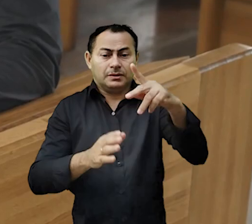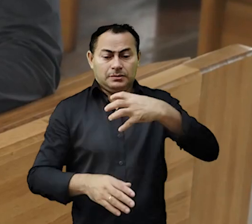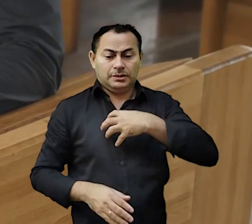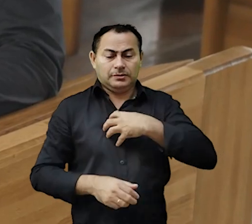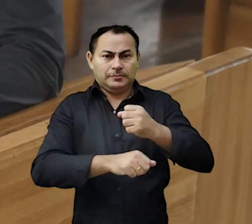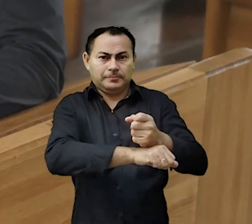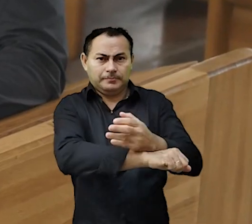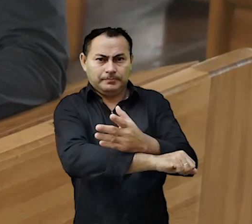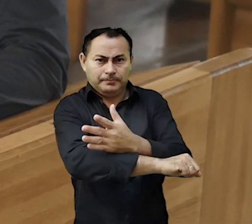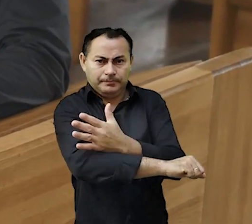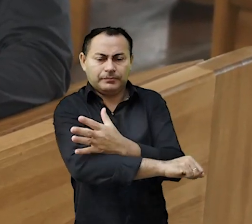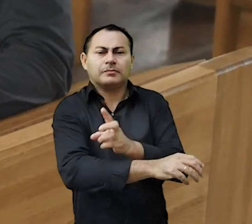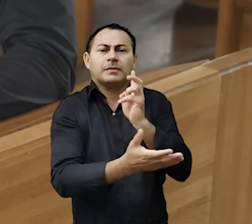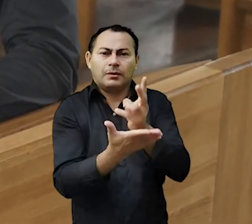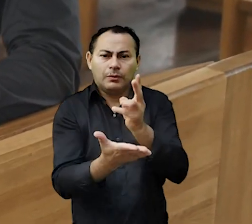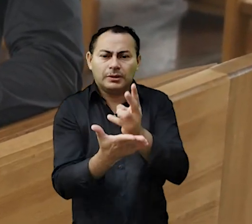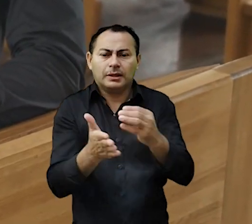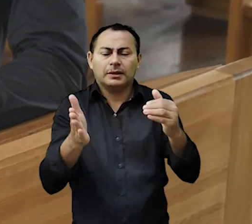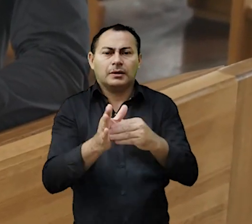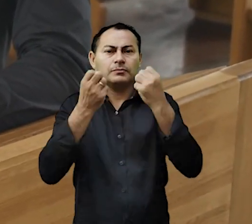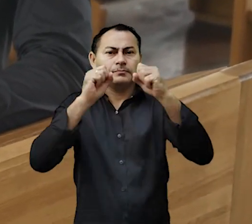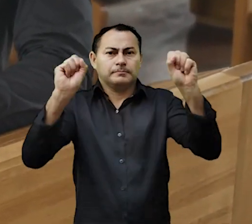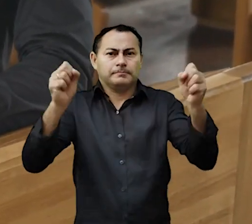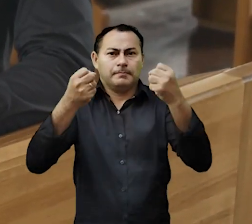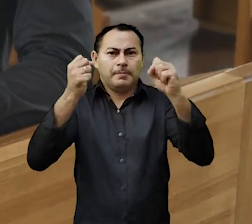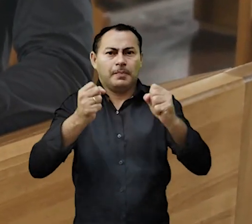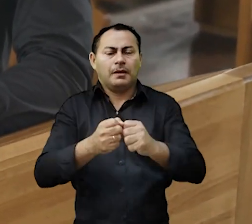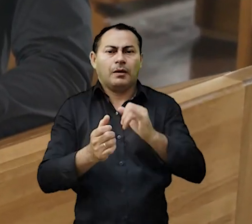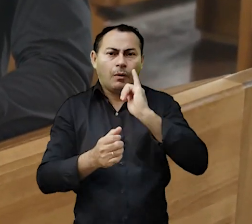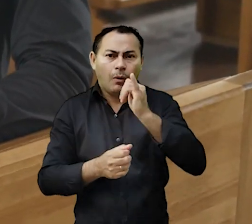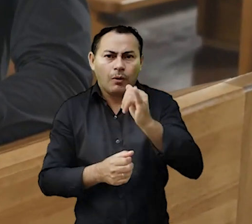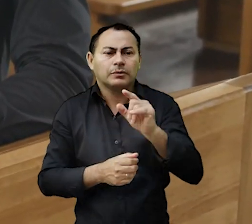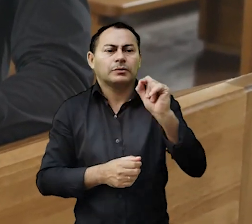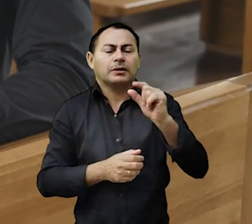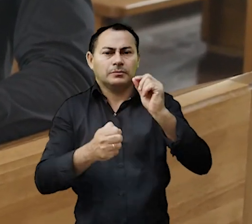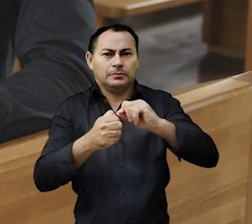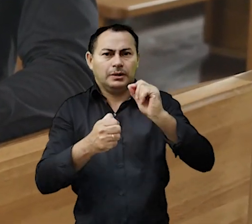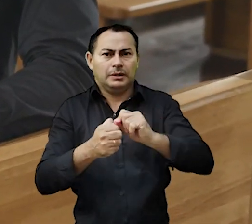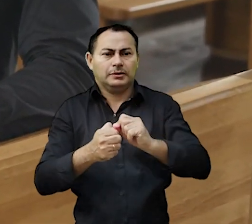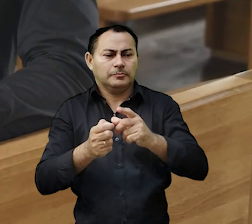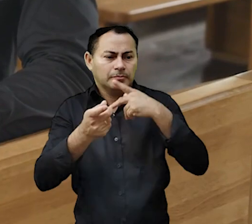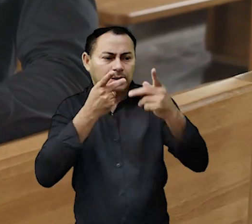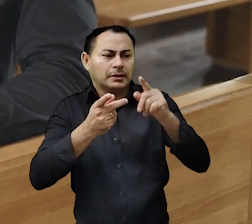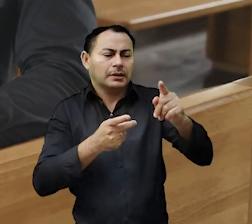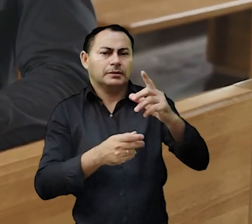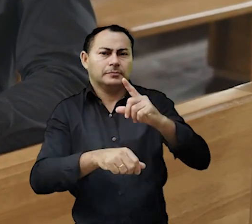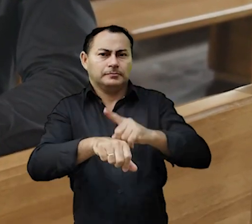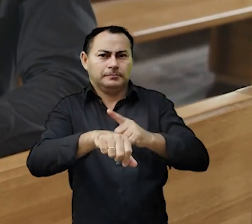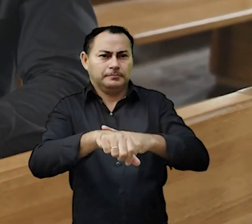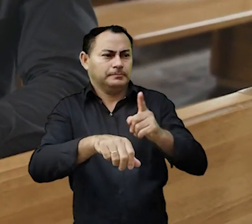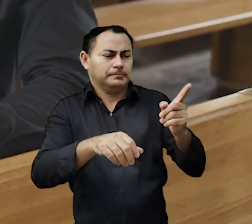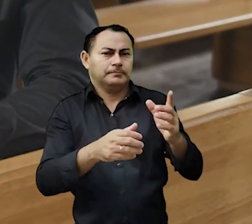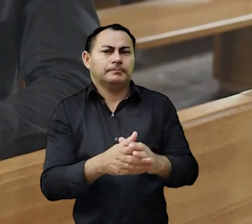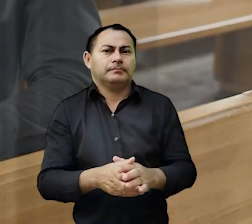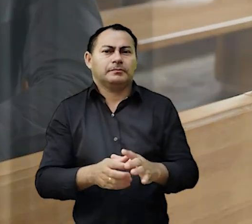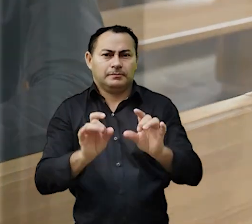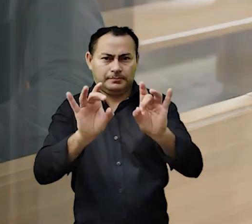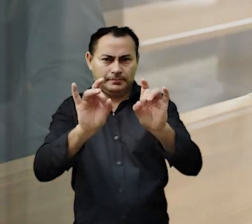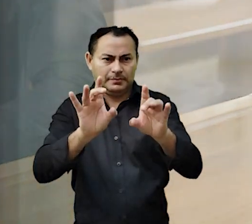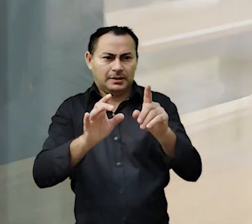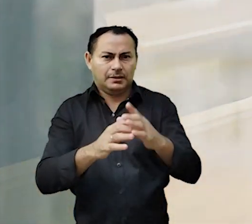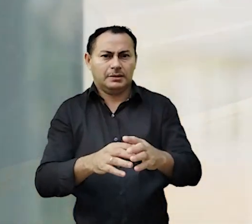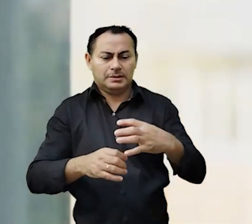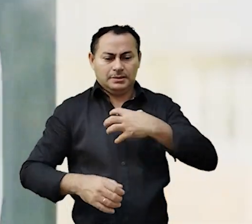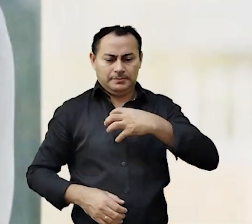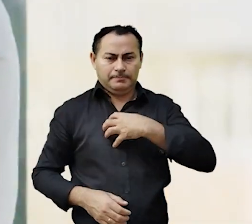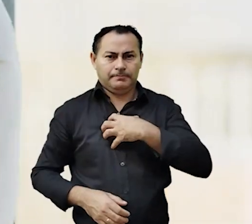seu estado emocional, continue até que o salmista conte o que fez a respeito daquela situação, especialmente